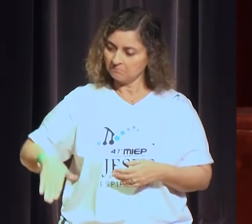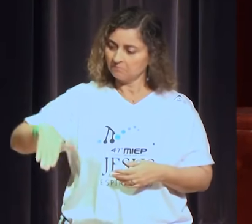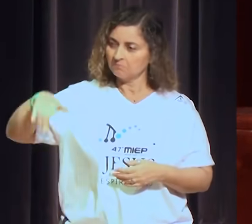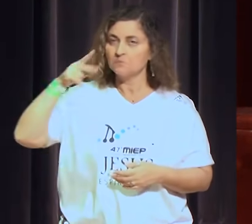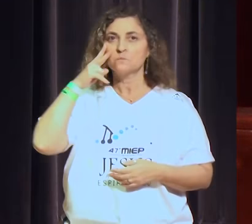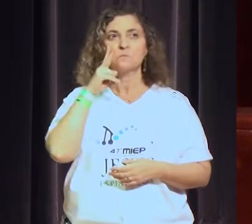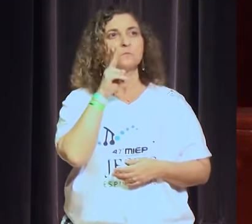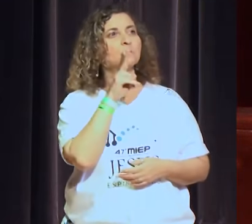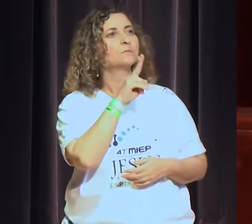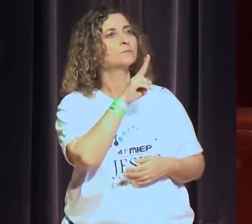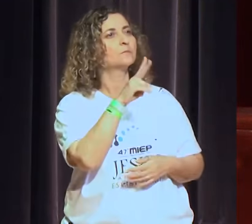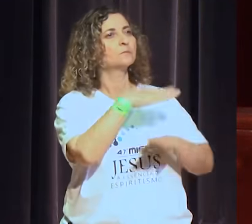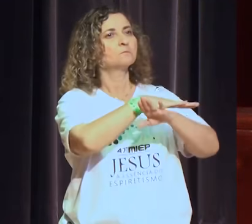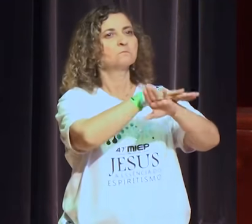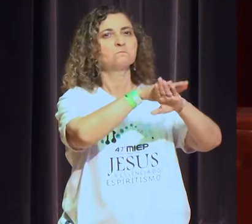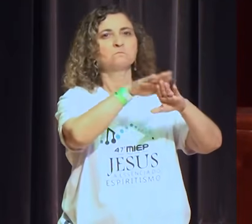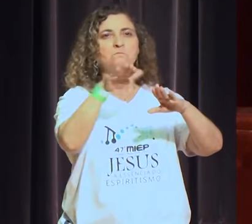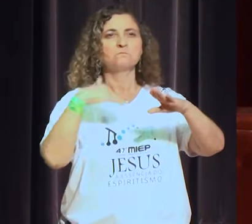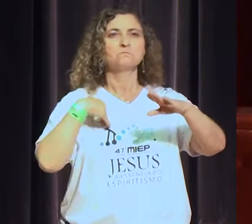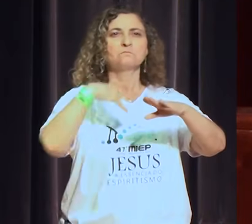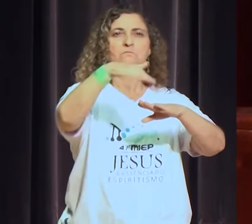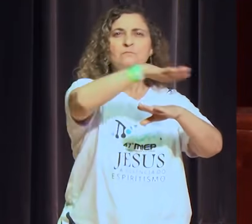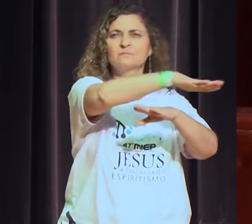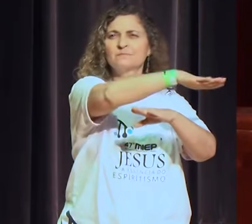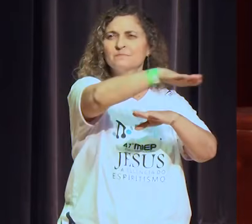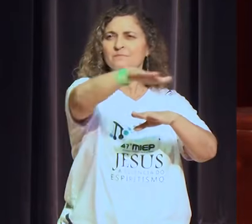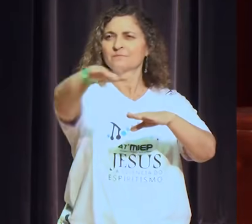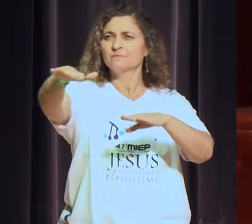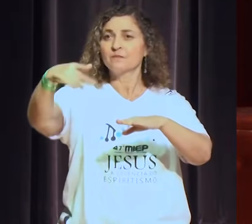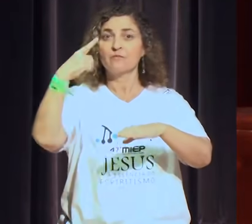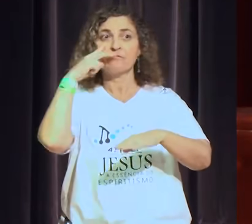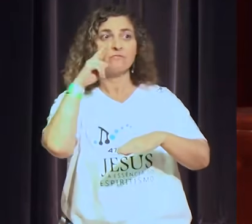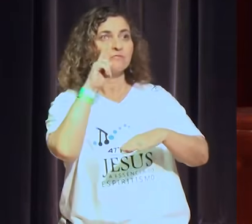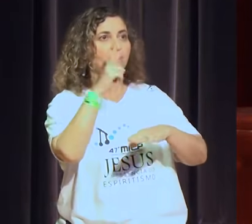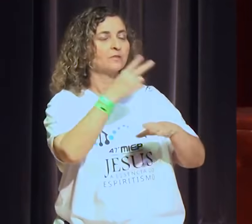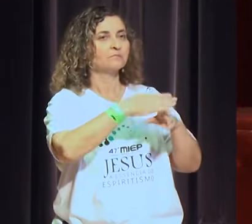Então, vocês aqui cresceram olhando assim esse horizonte